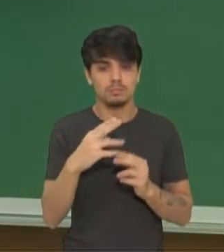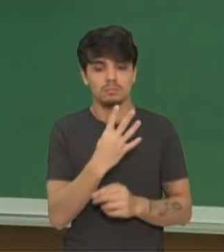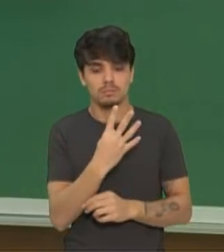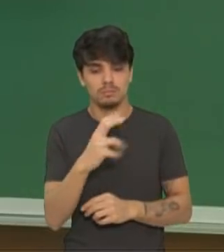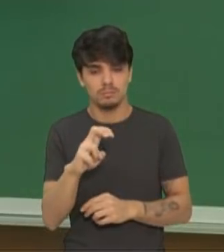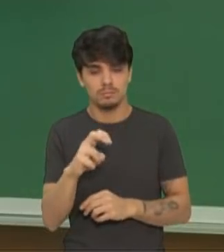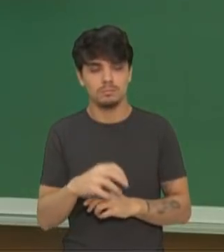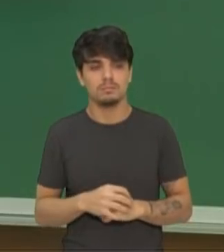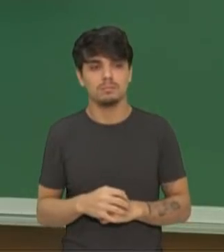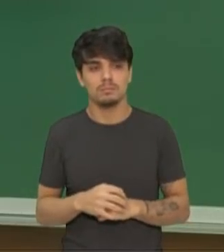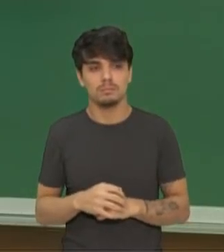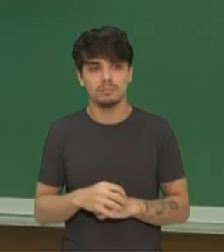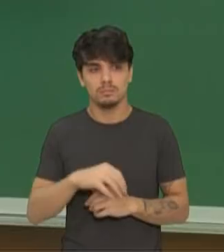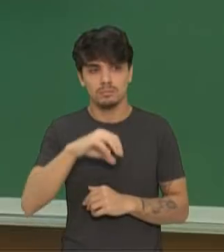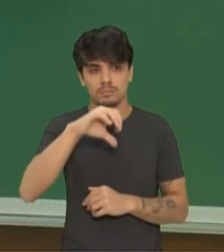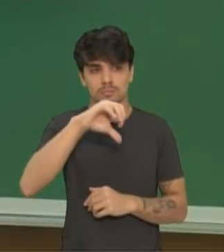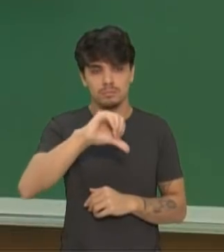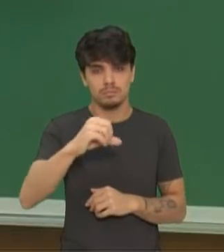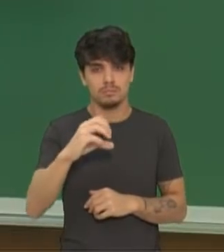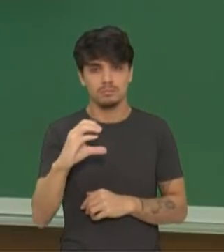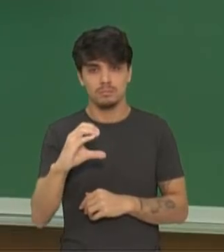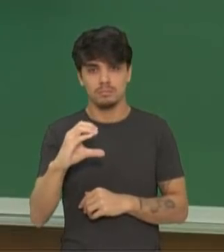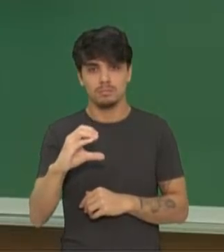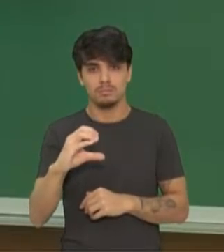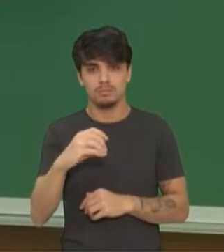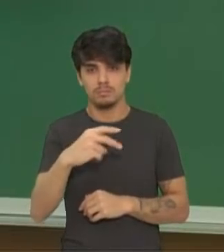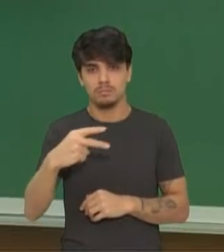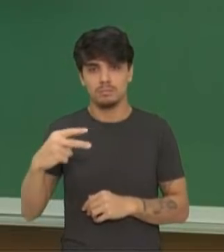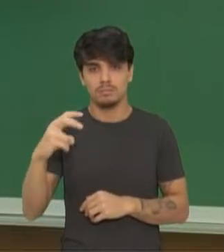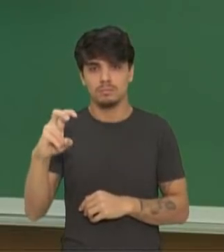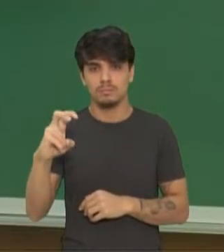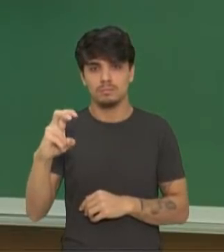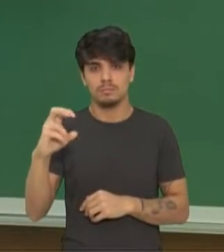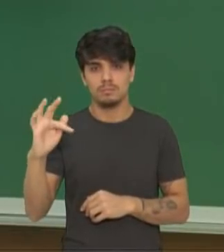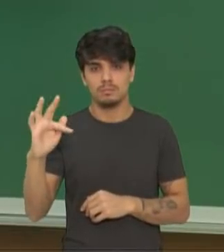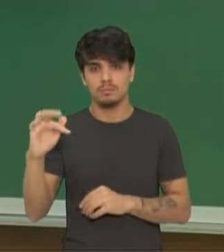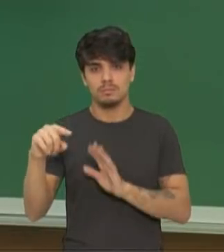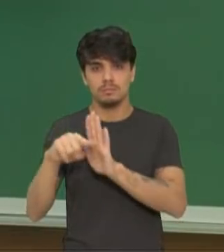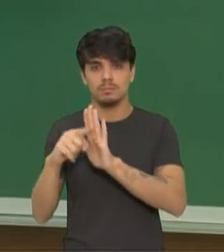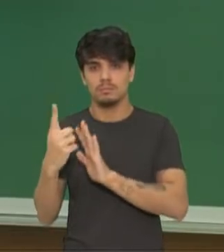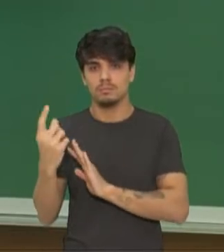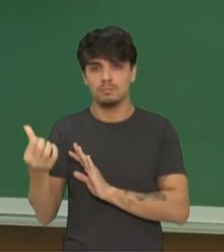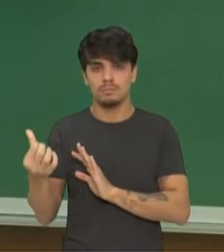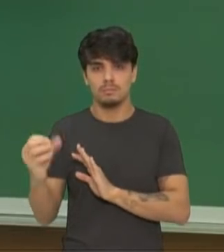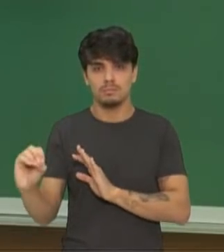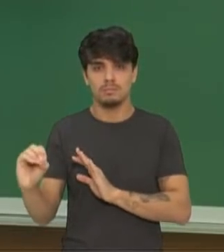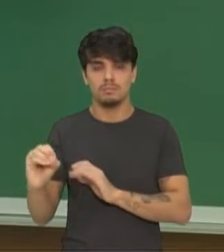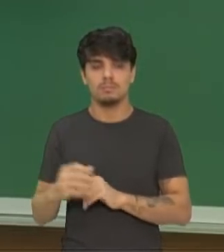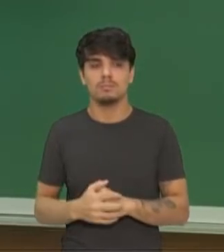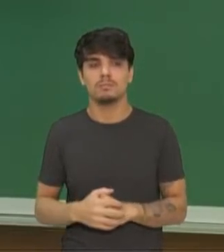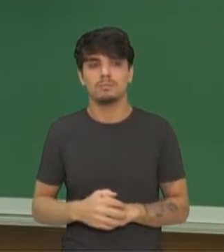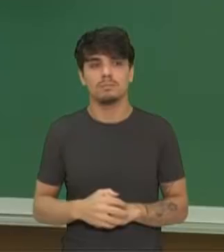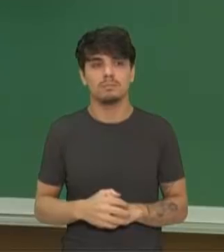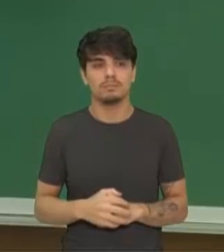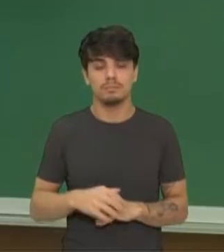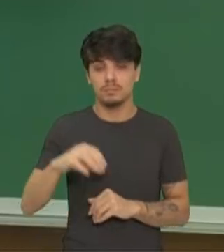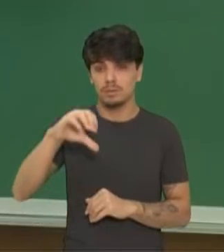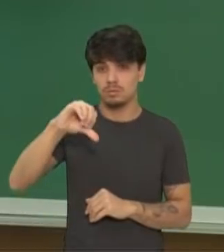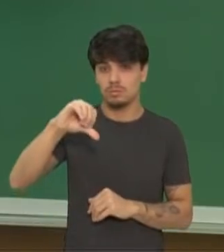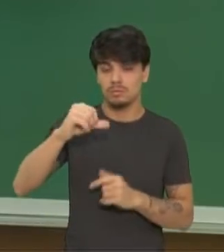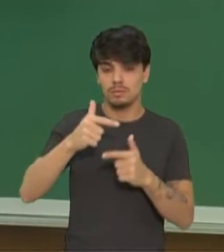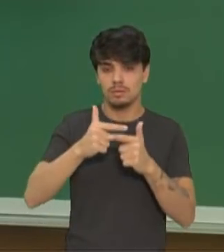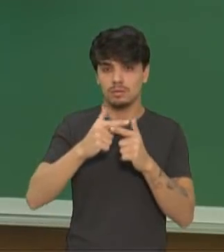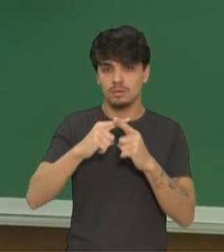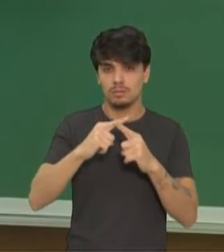45, ficou 9C igual a 5F menos 160. E o 9 que está multiplicando,